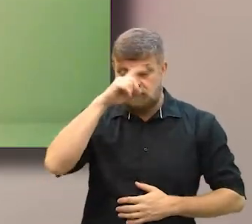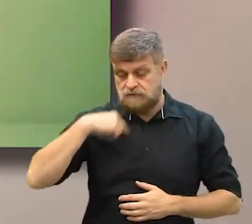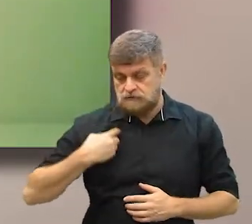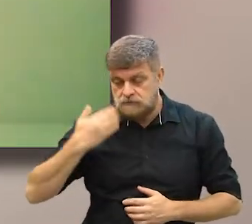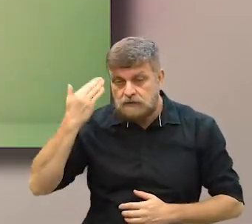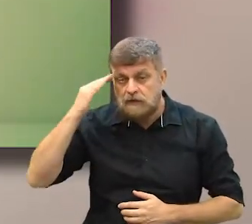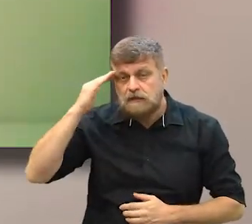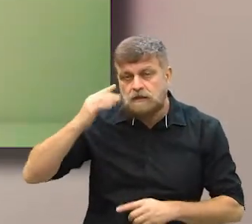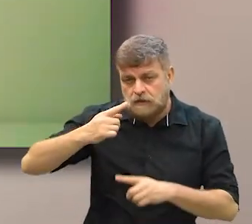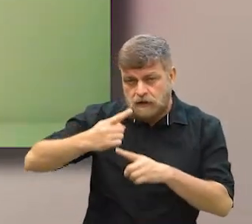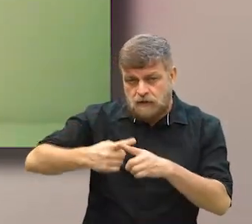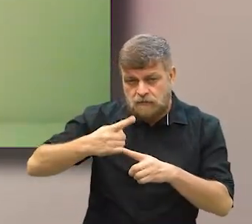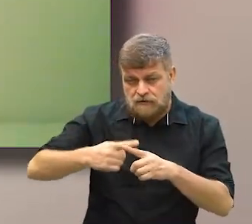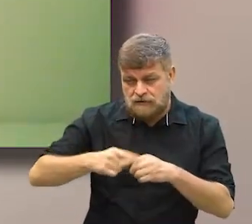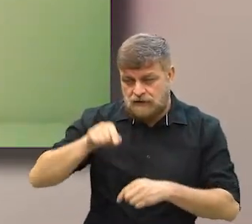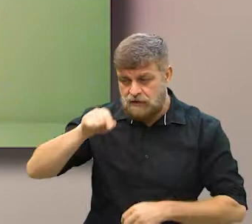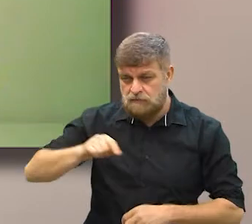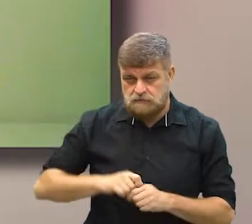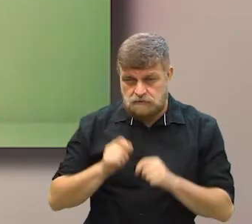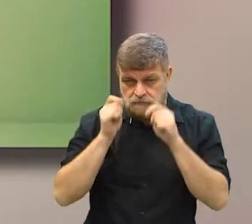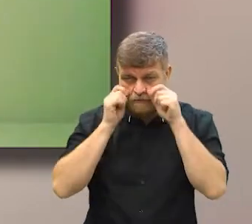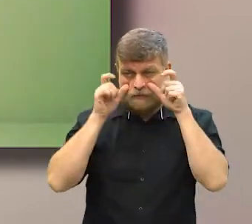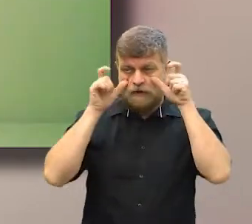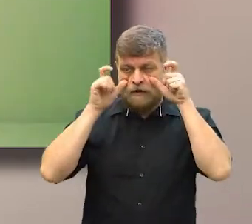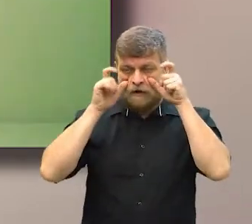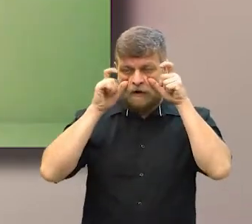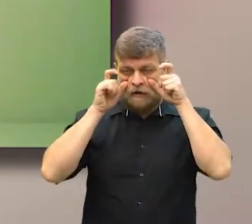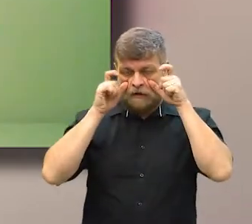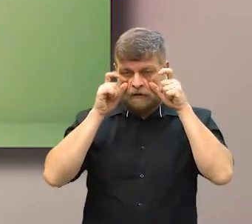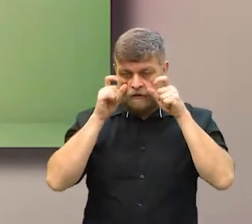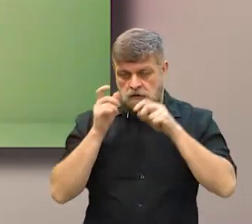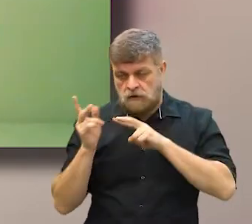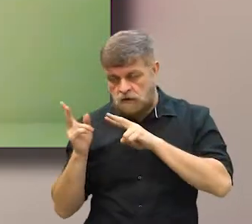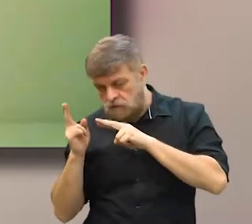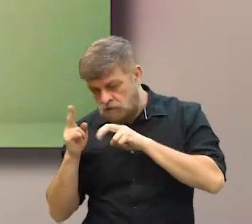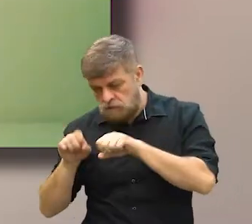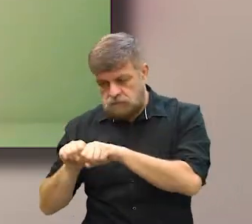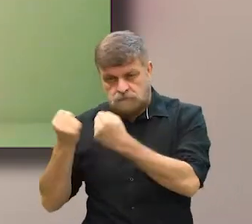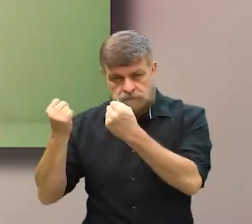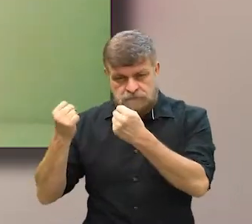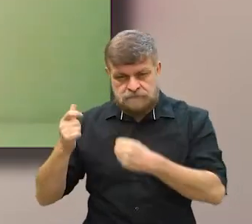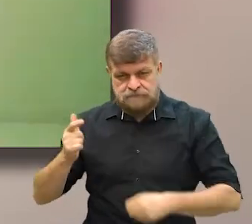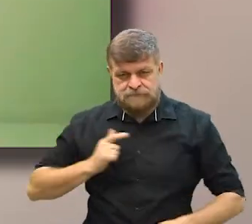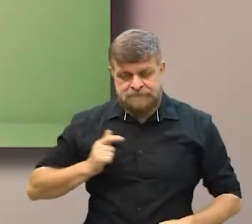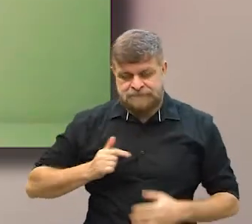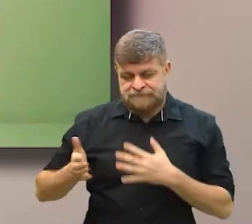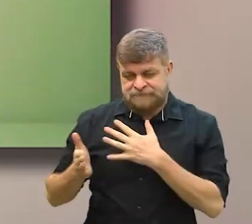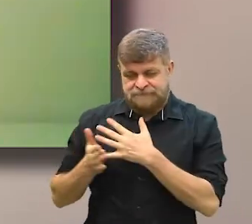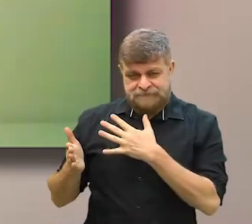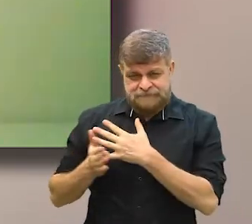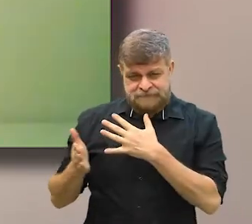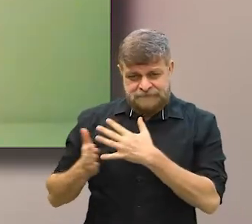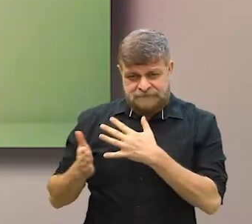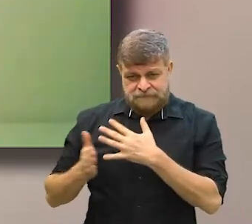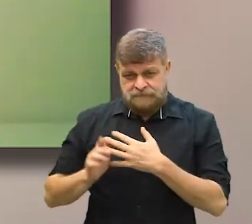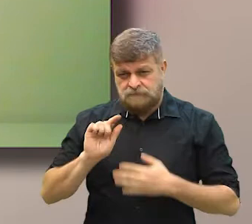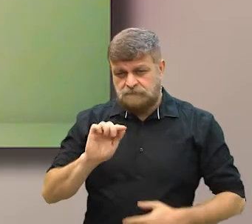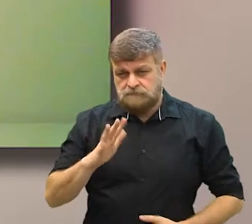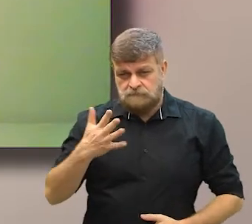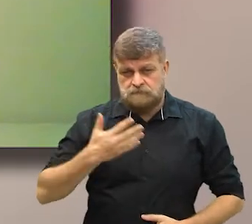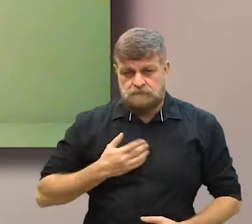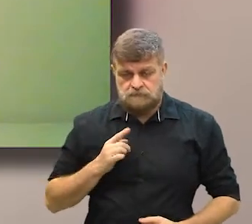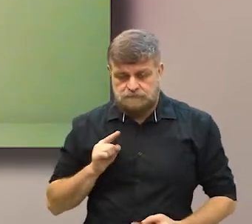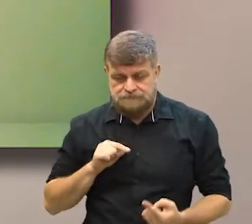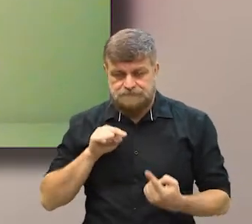gente entender por que a falta de sono, a interrupção do sono ou o sono de baixa qualidade estão